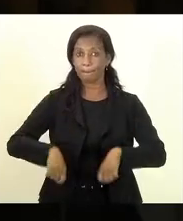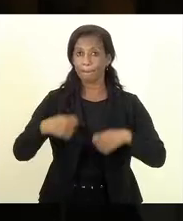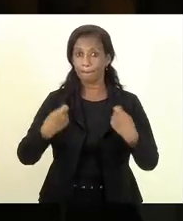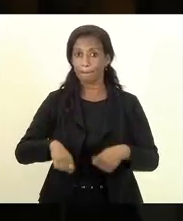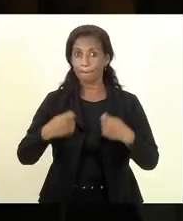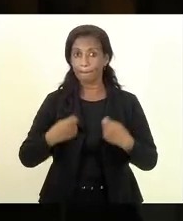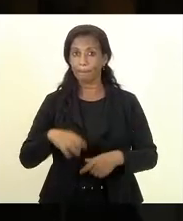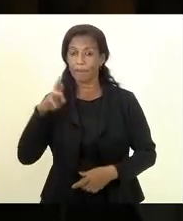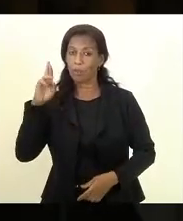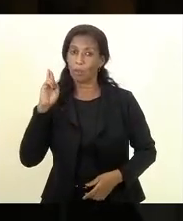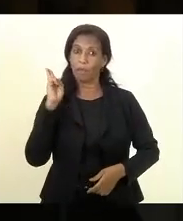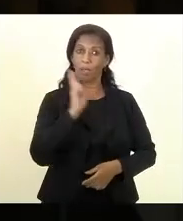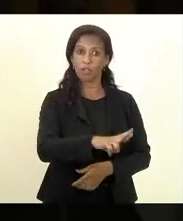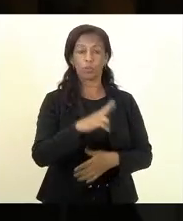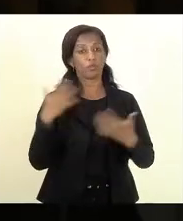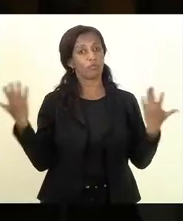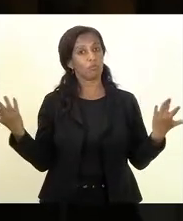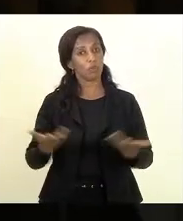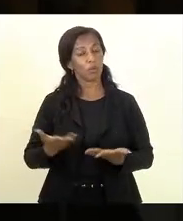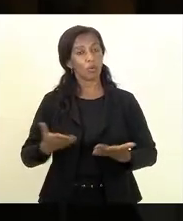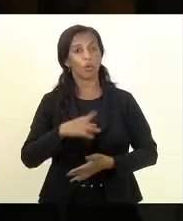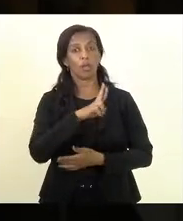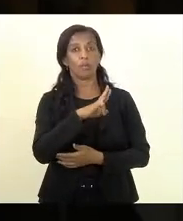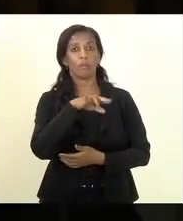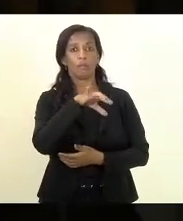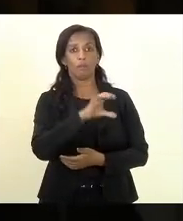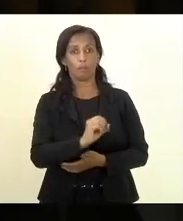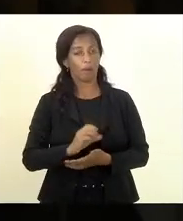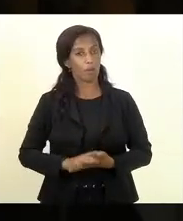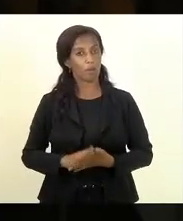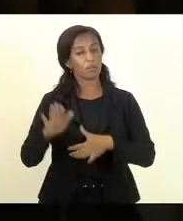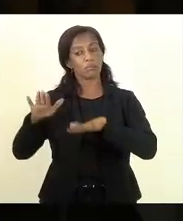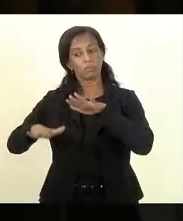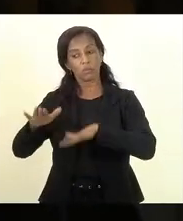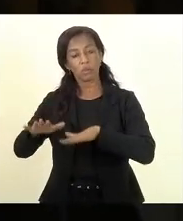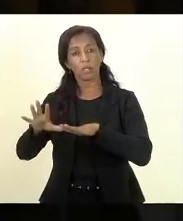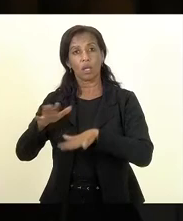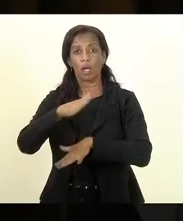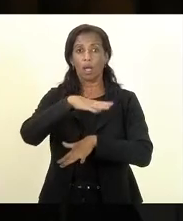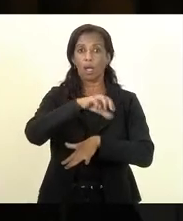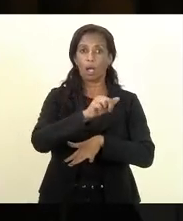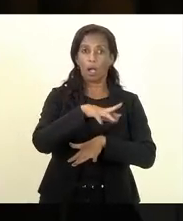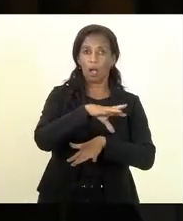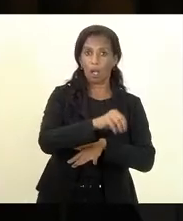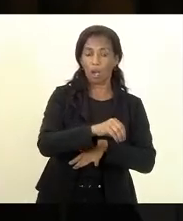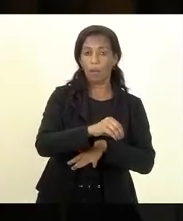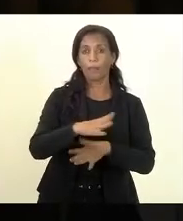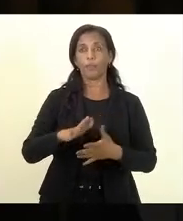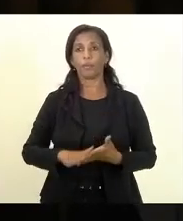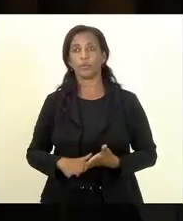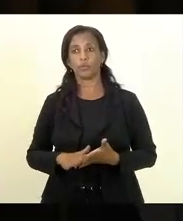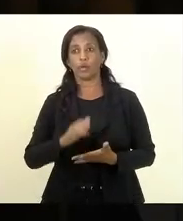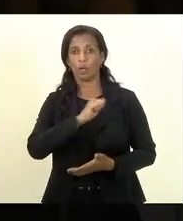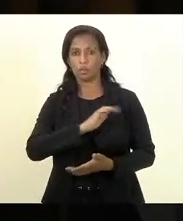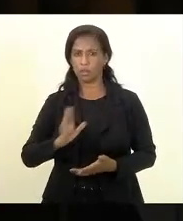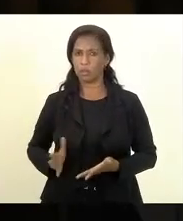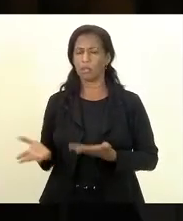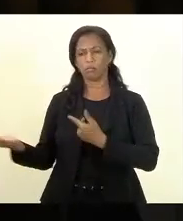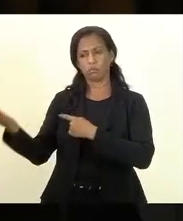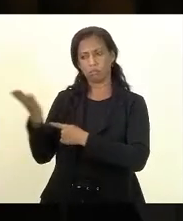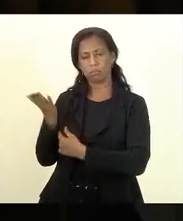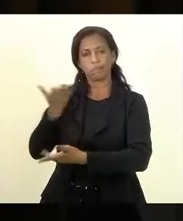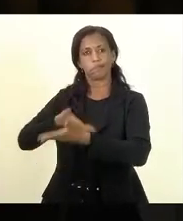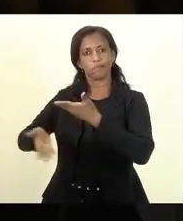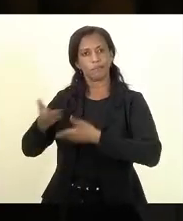dar uma resposta agora para a UESO, seja em relação ao campus, e nisso o deputado André Ciliano tem sido um grande parceiro,